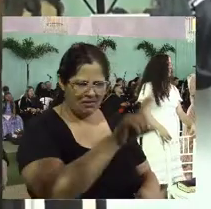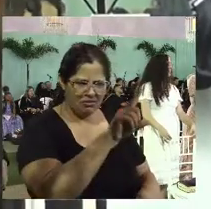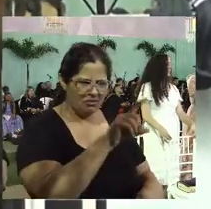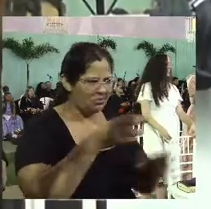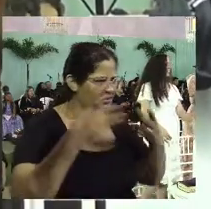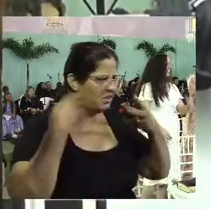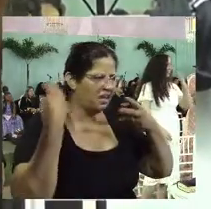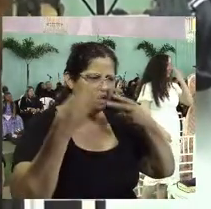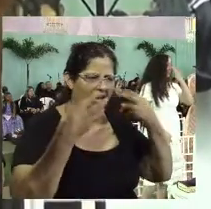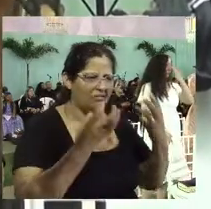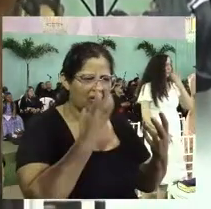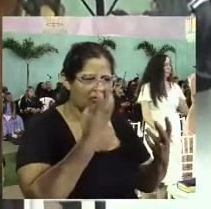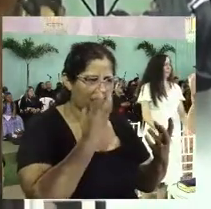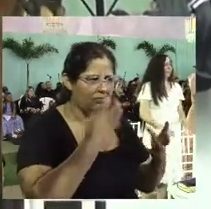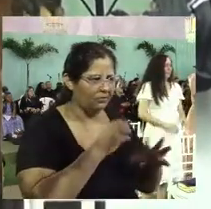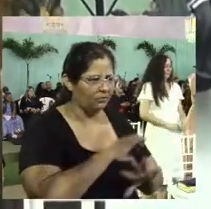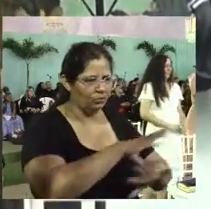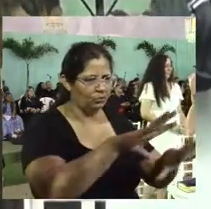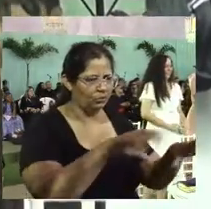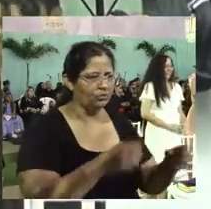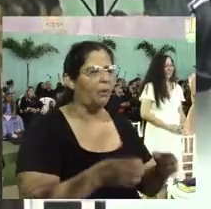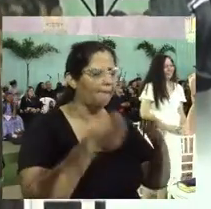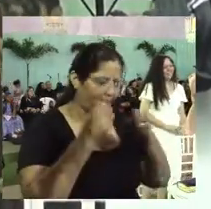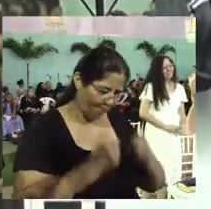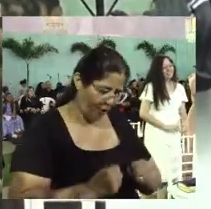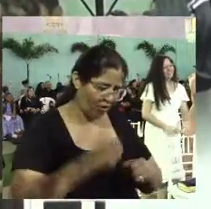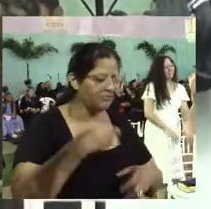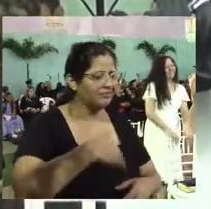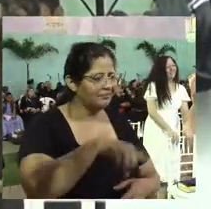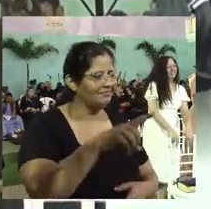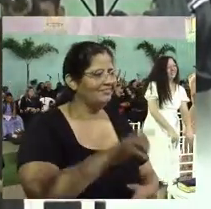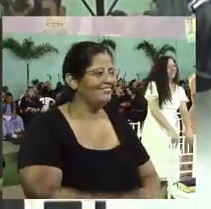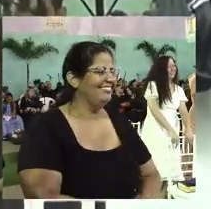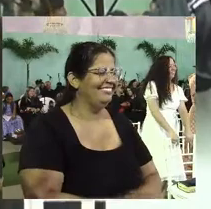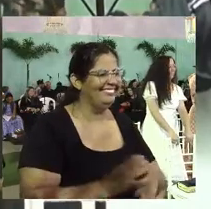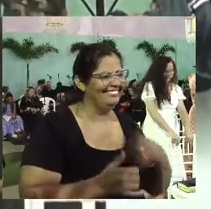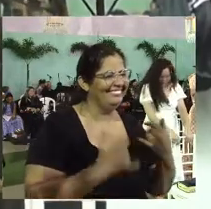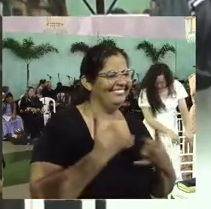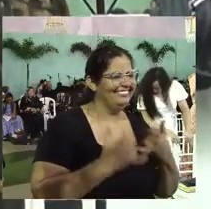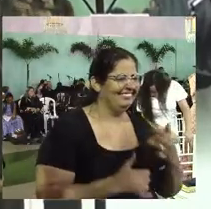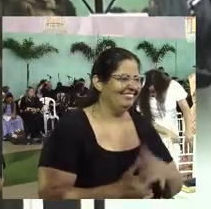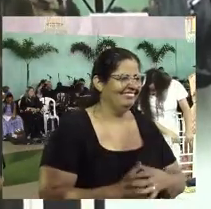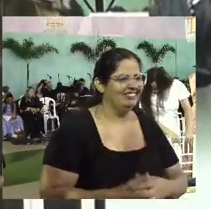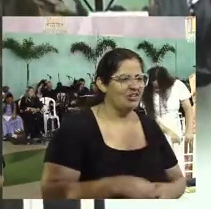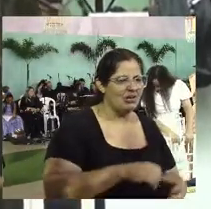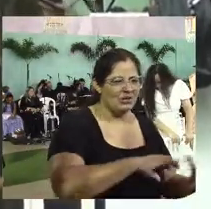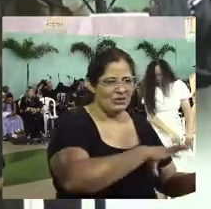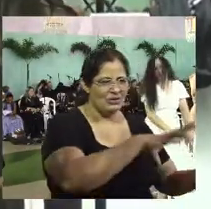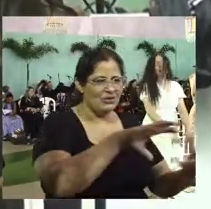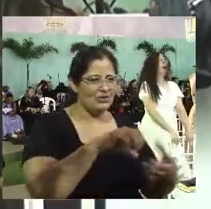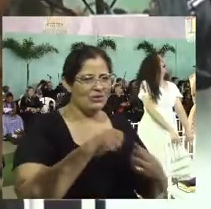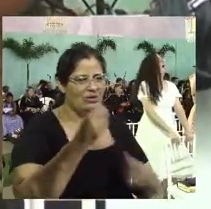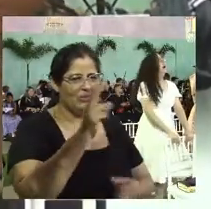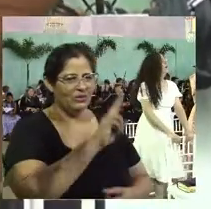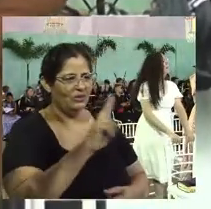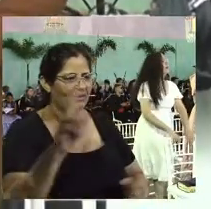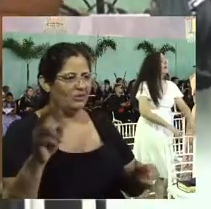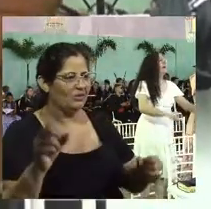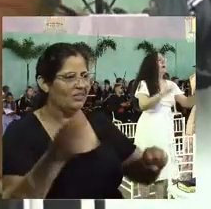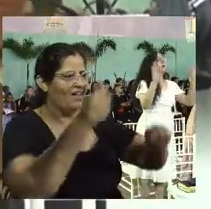leva a coleirinha para ele sair mordendo todo mundo lá leva todo mundo que a cidade vai converter em nome de Jesus